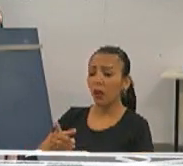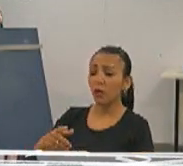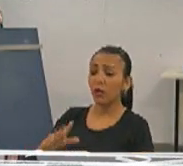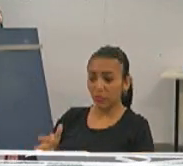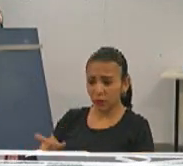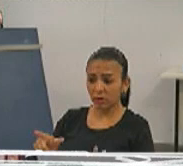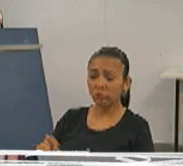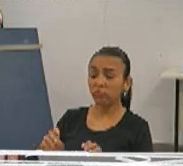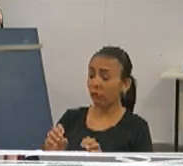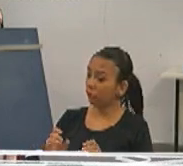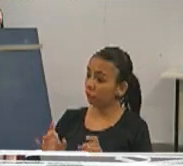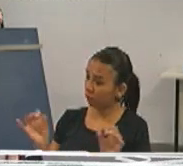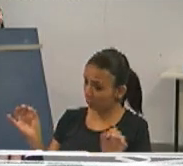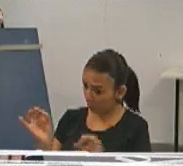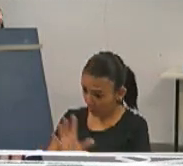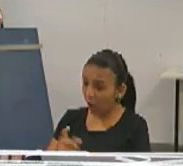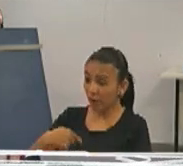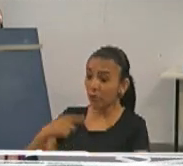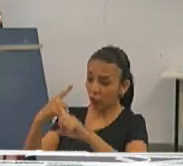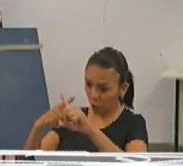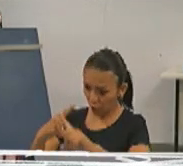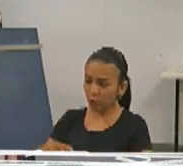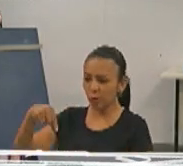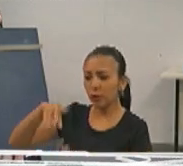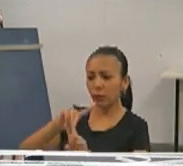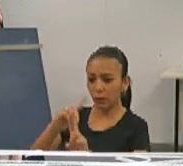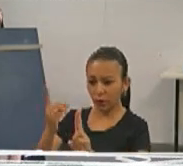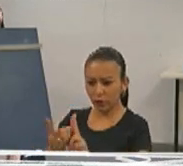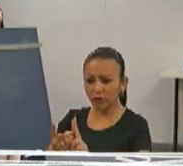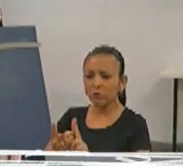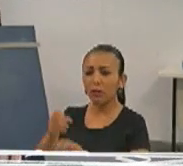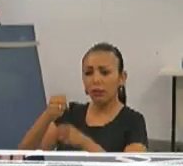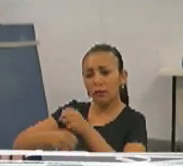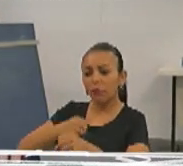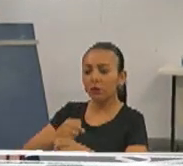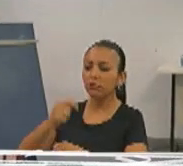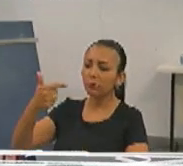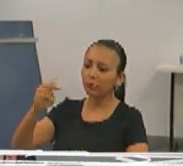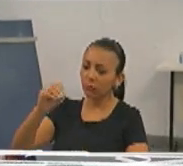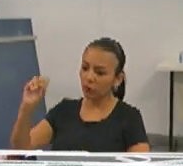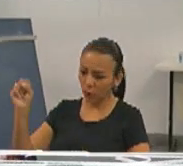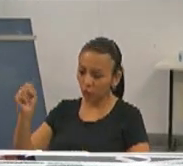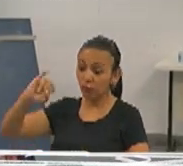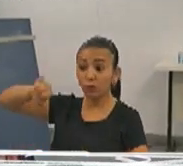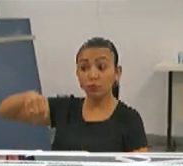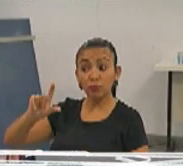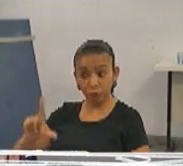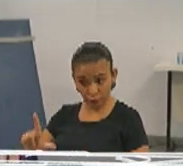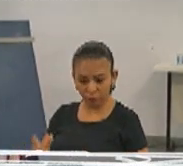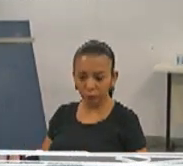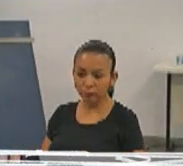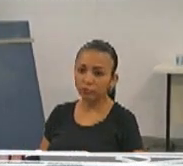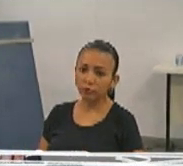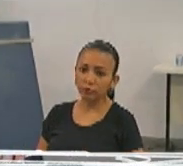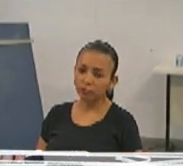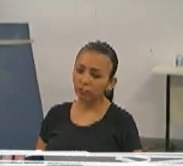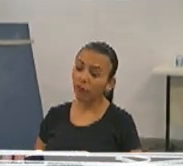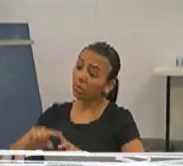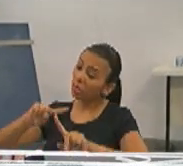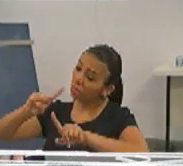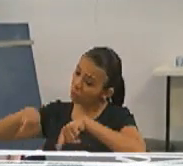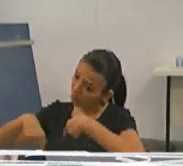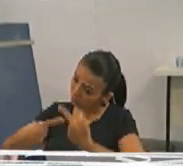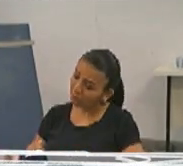Saí da UCDB, fiz concurso aqui na UFGD em 2008, entrei em julho de 2008. Logo em